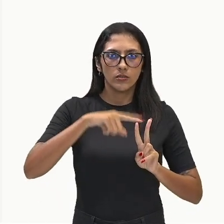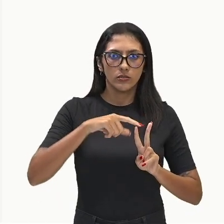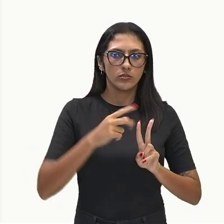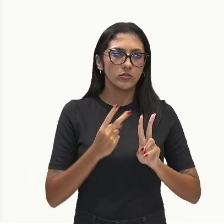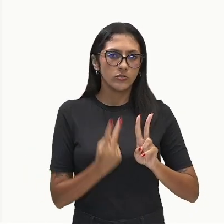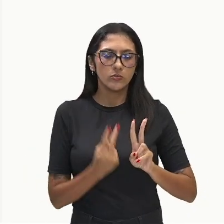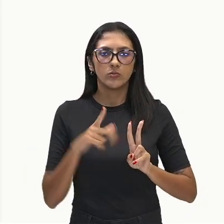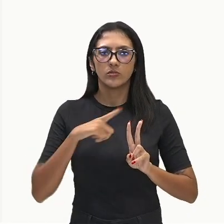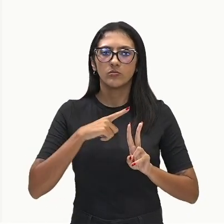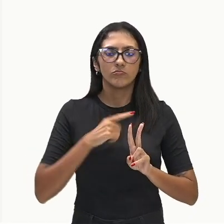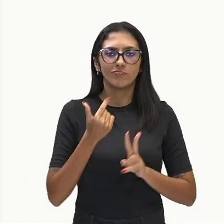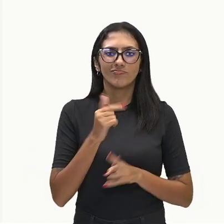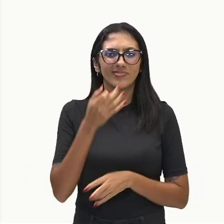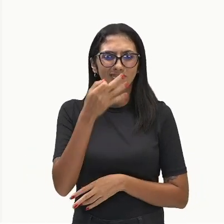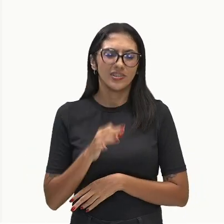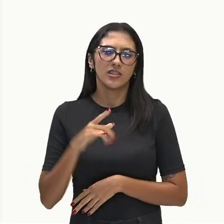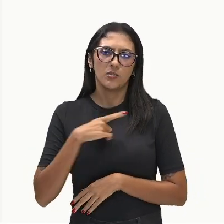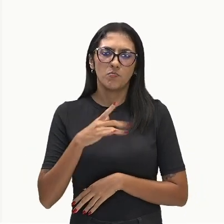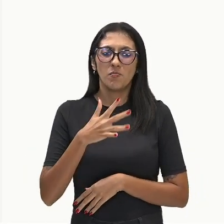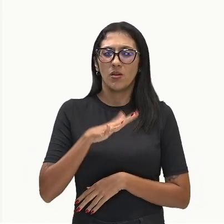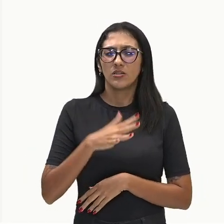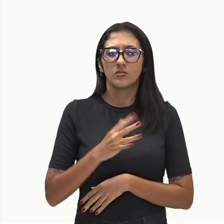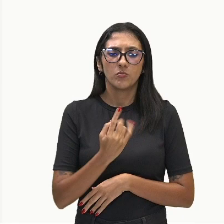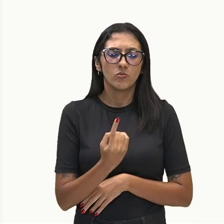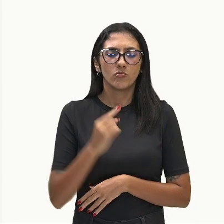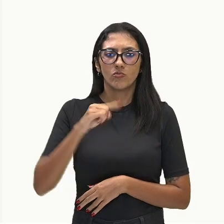2, não é exato, é aproximadamente